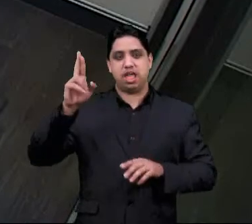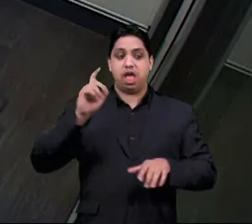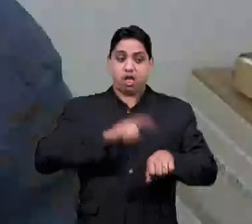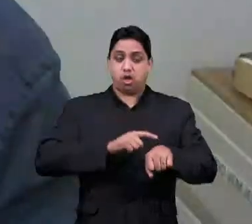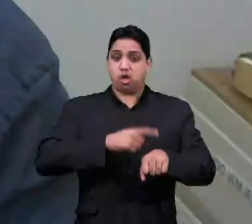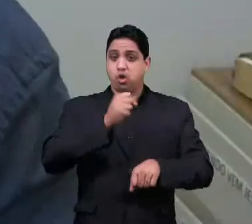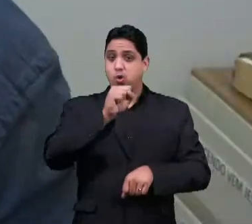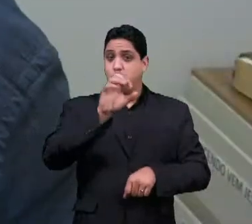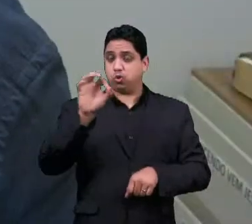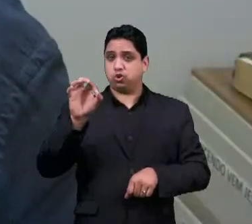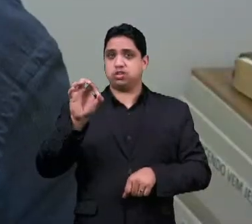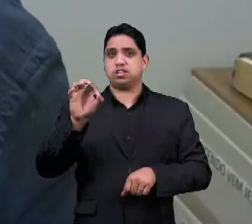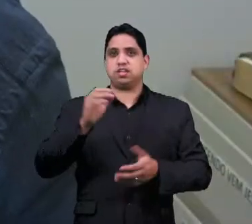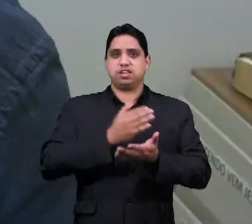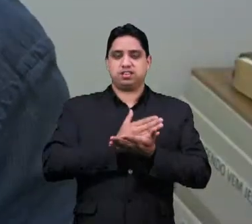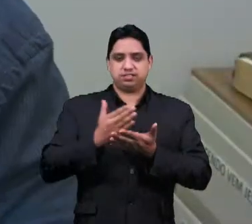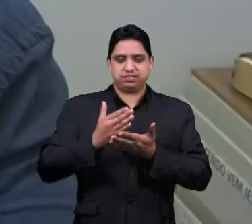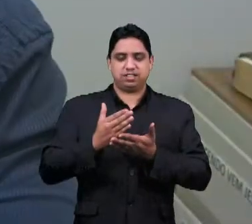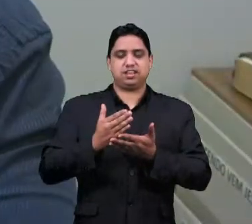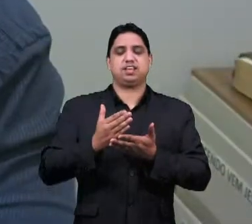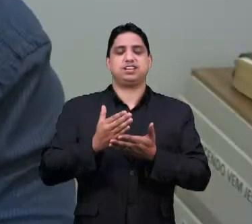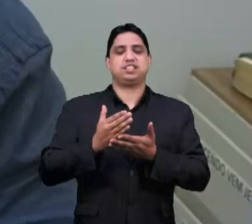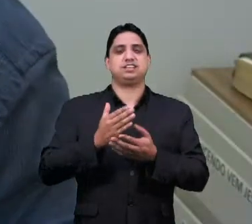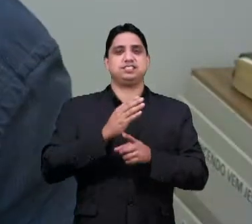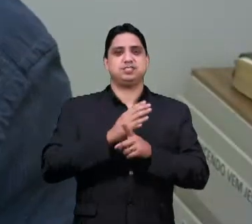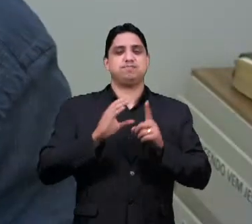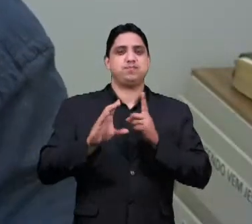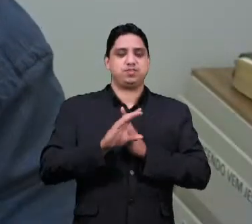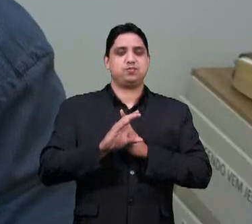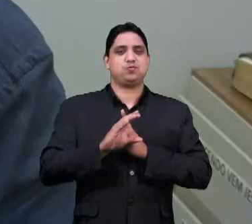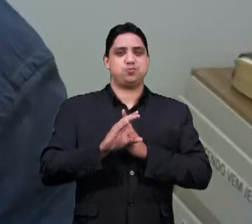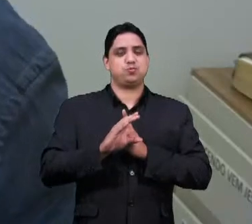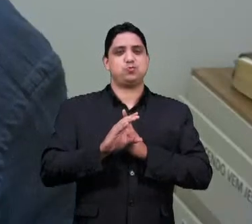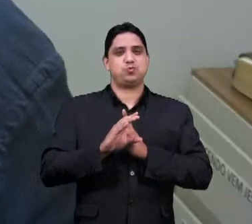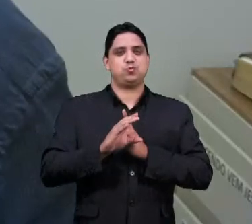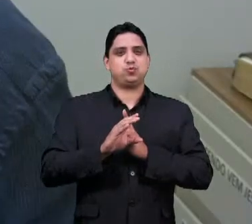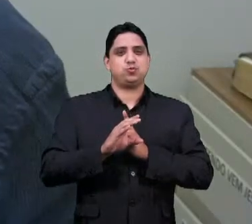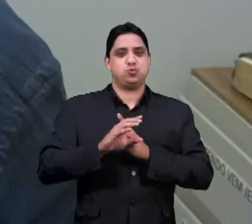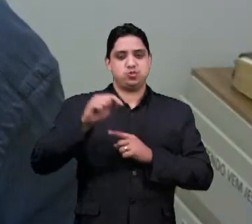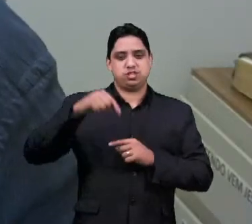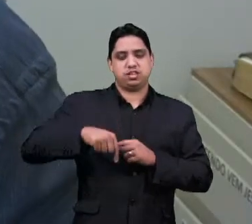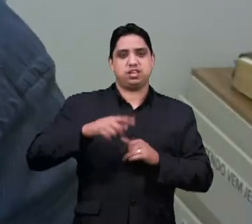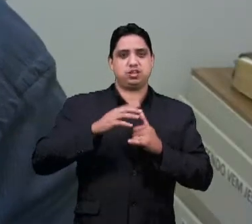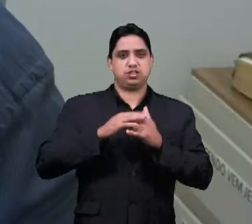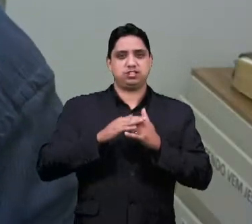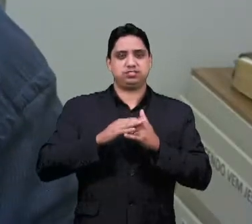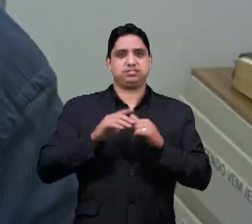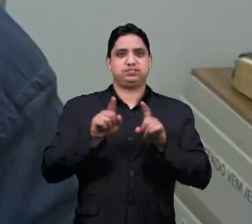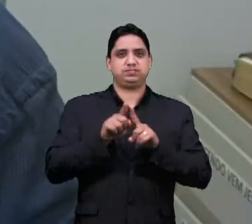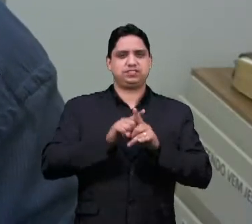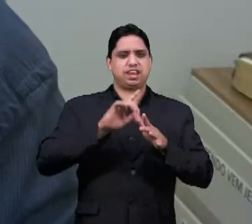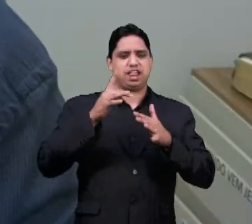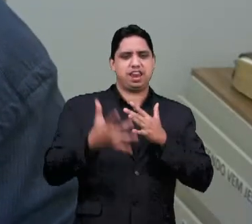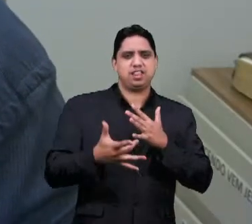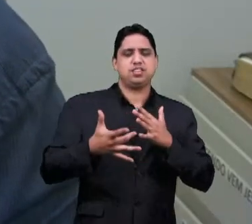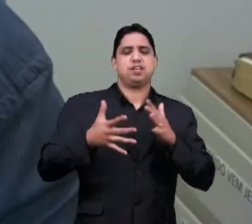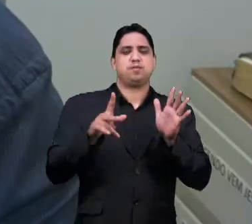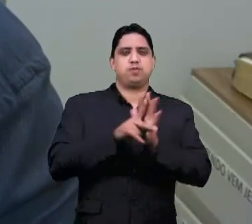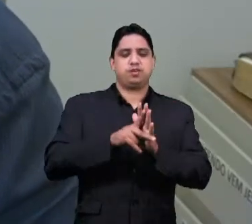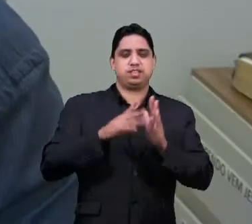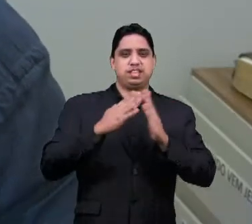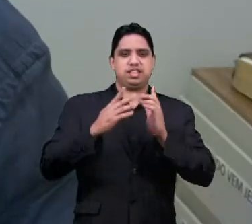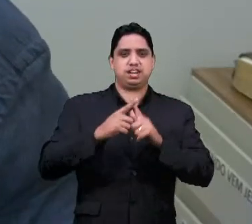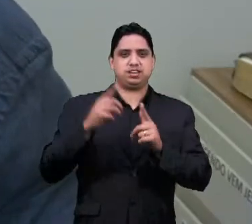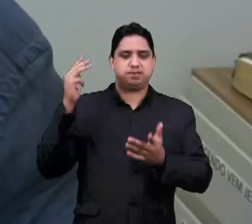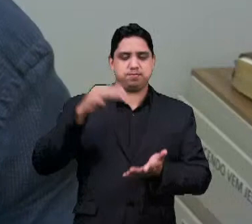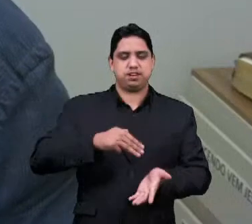às 20 horas, horário de Brasília, pelo canal do YouTube, aqui pelas plataformas digitais da Igreja Cristã Maranata,